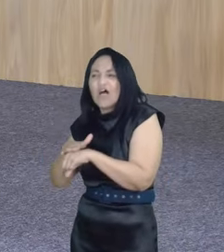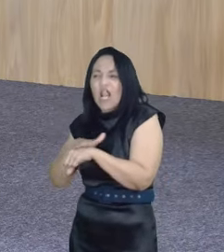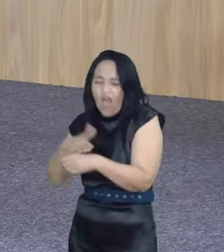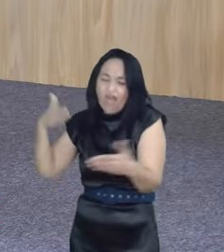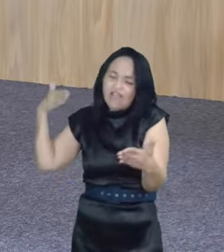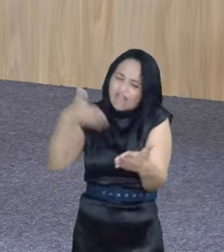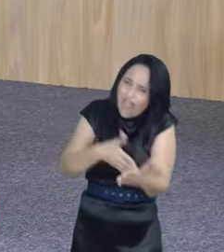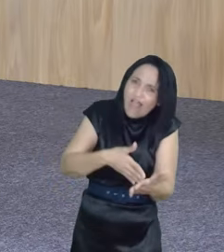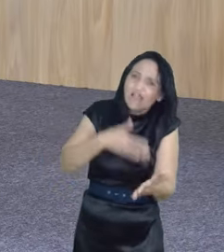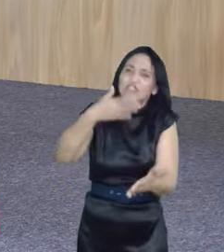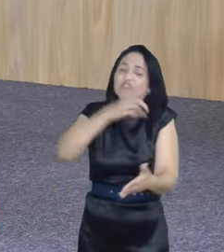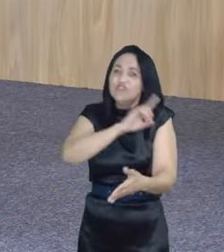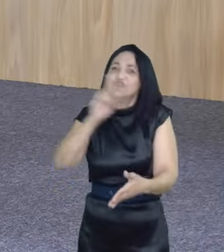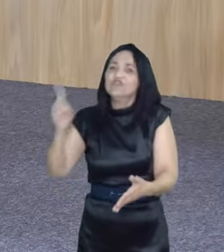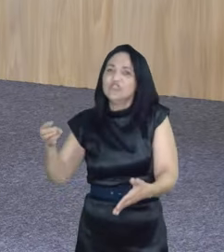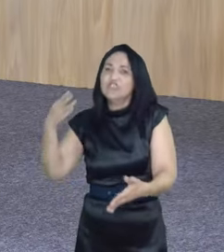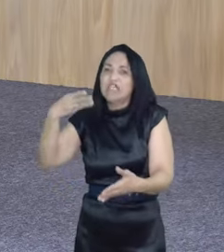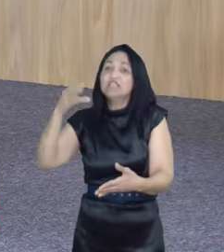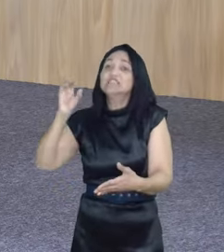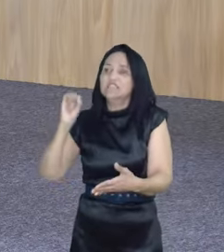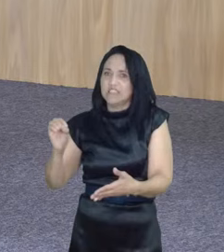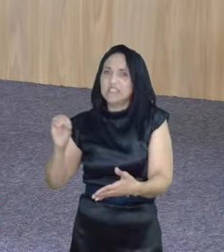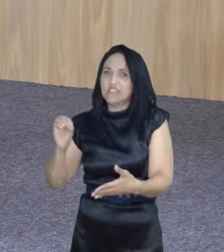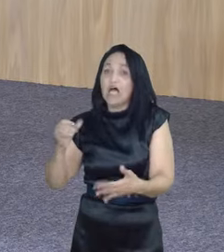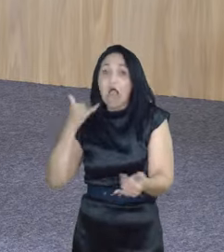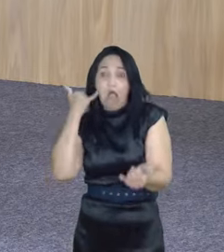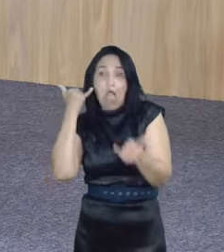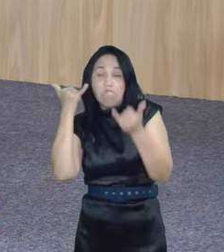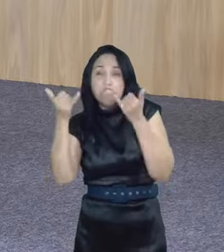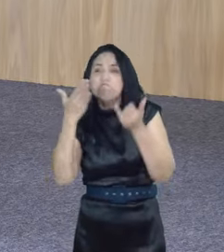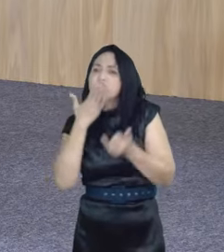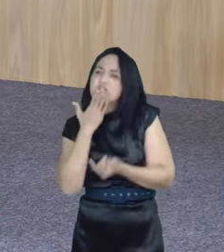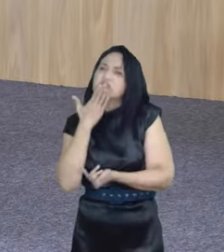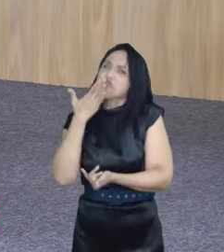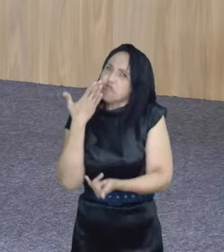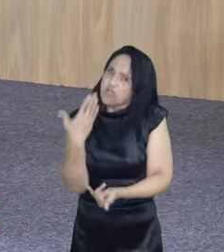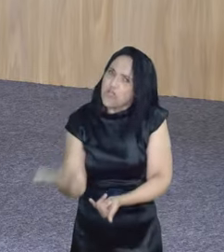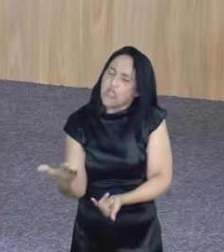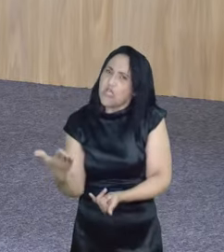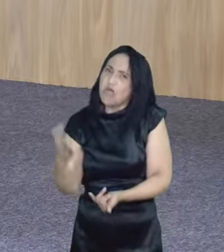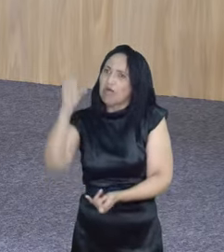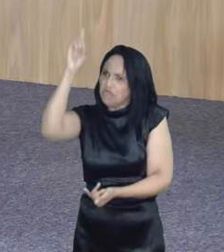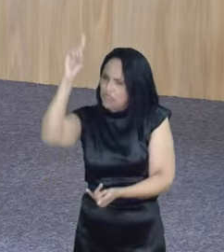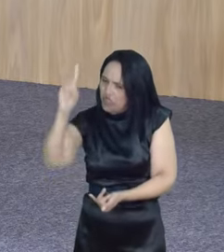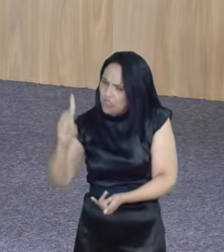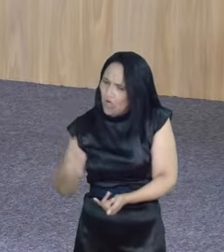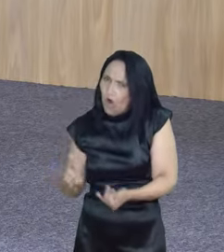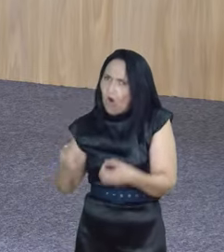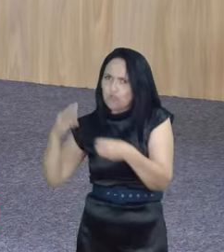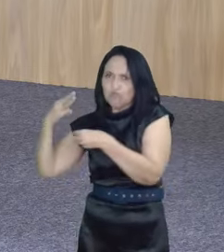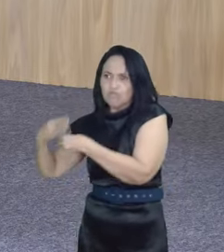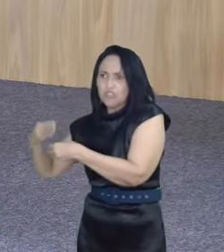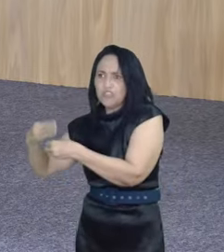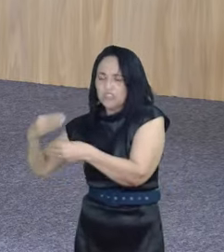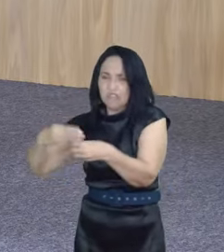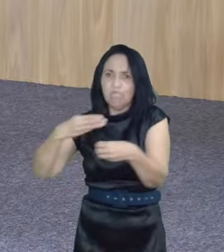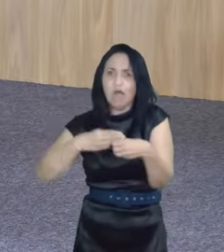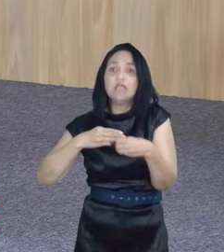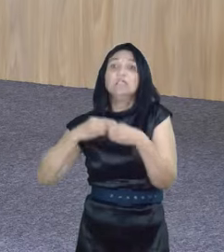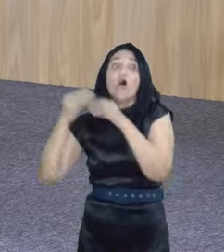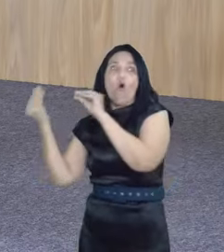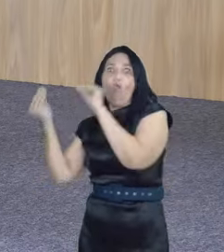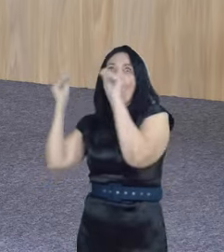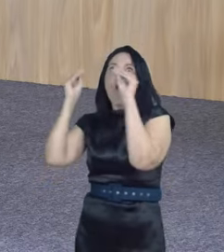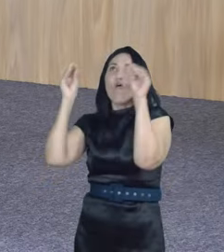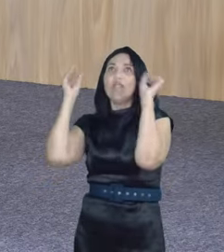aqui fazendo a nossa propagandinha, pedindo para que os diretórios municipais coloquem no sistema.